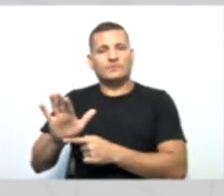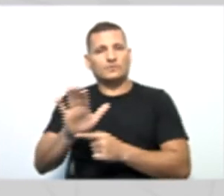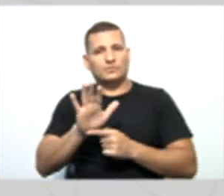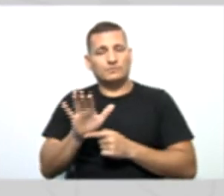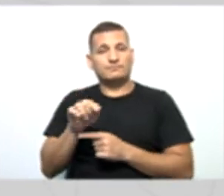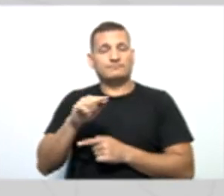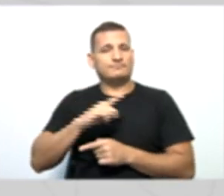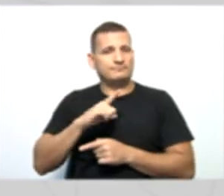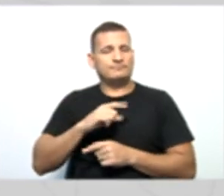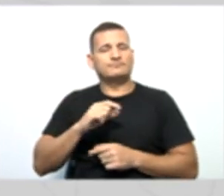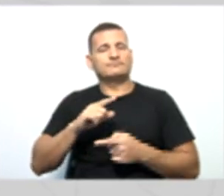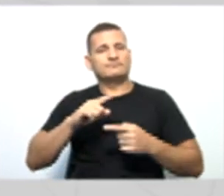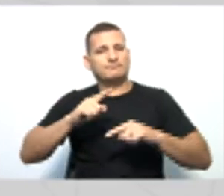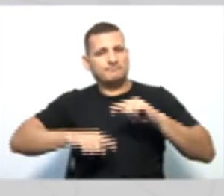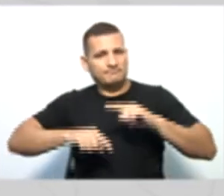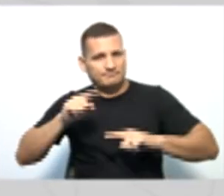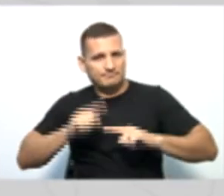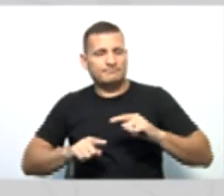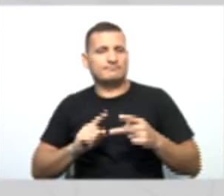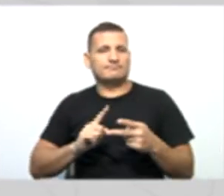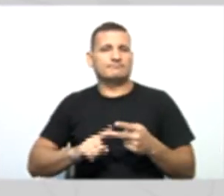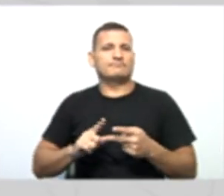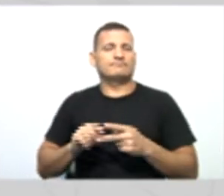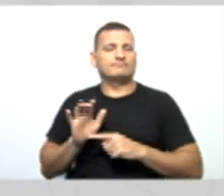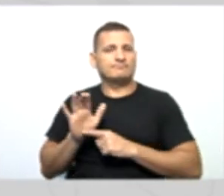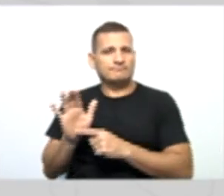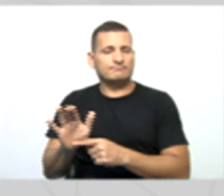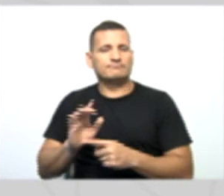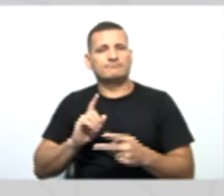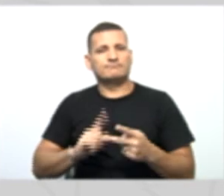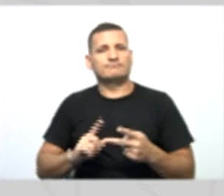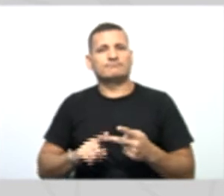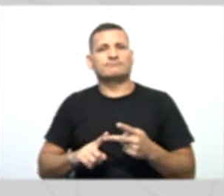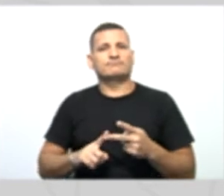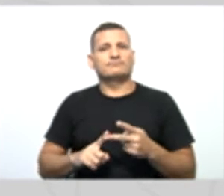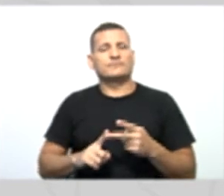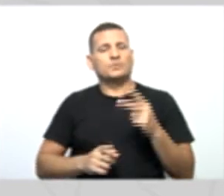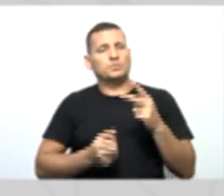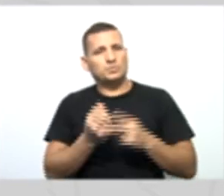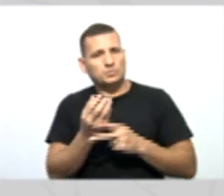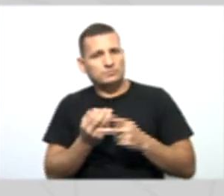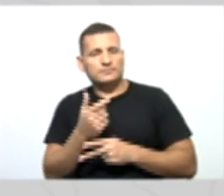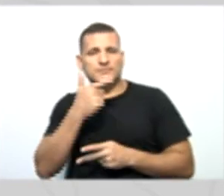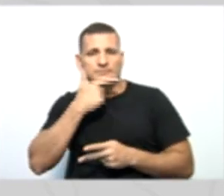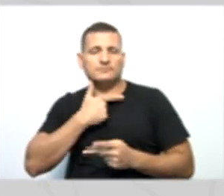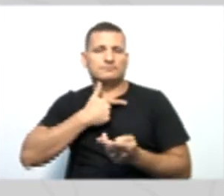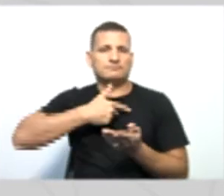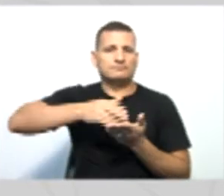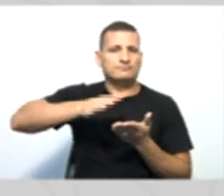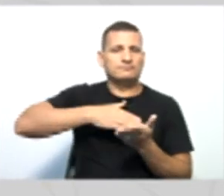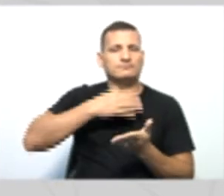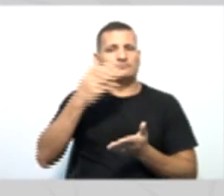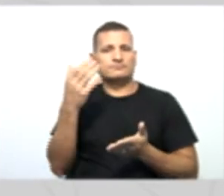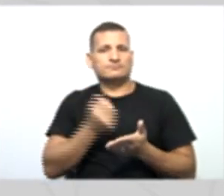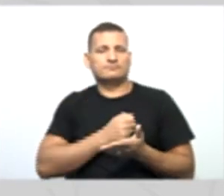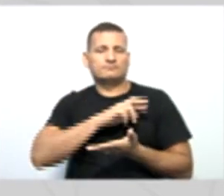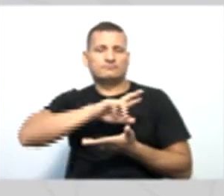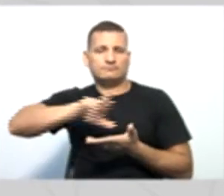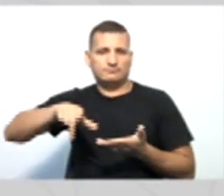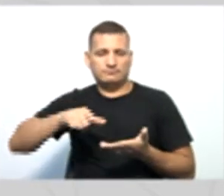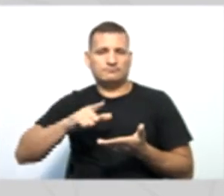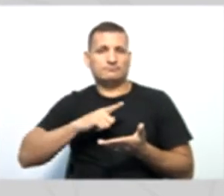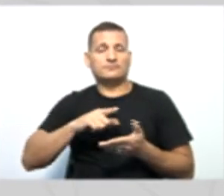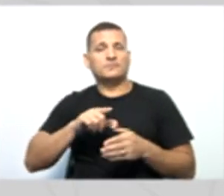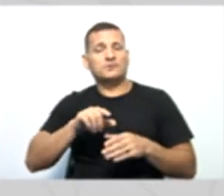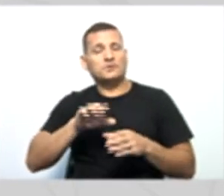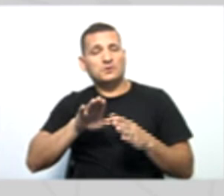os maquinários para beneficiar, ela tem os maquinários para produzir queijo, manteiga, leite e seus derivados, talvez